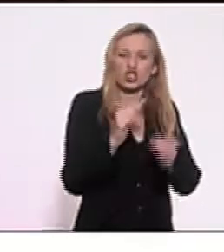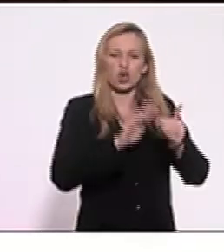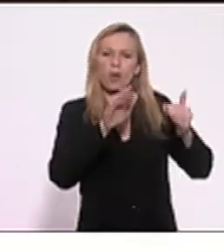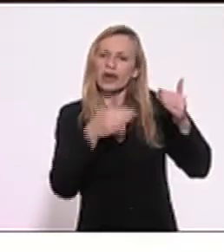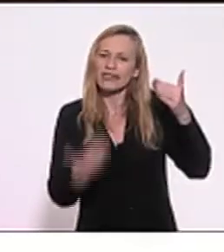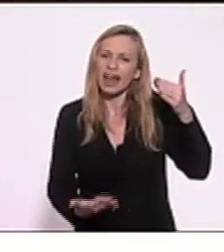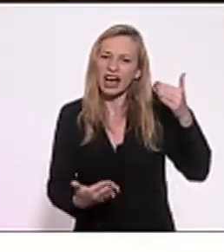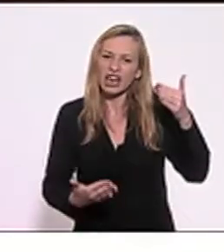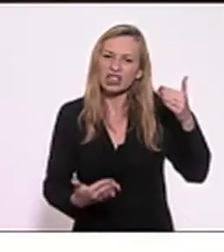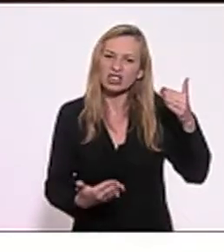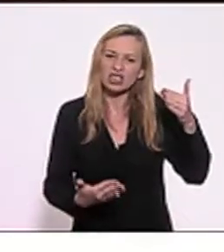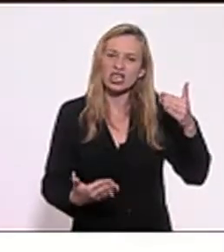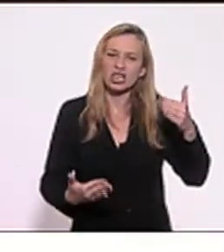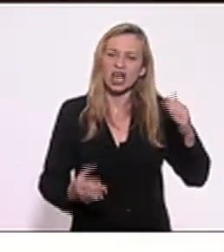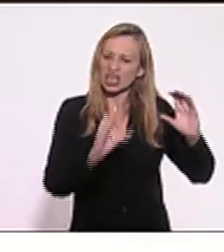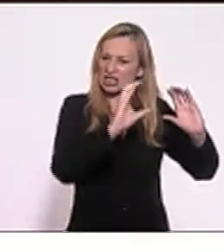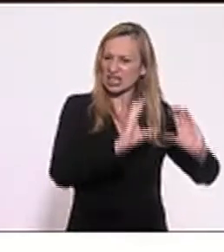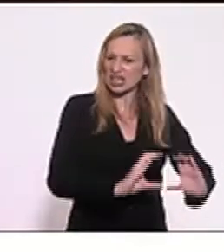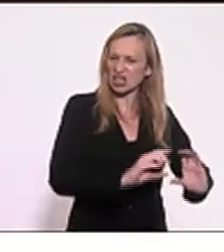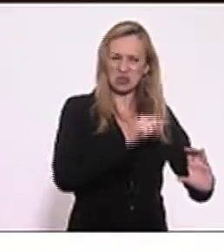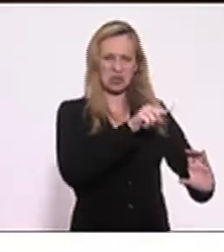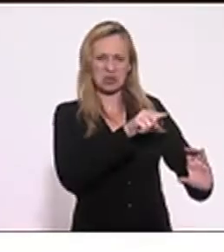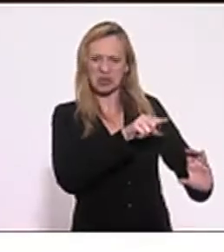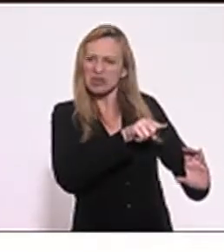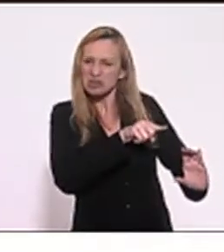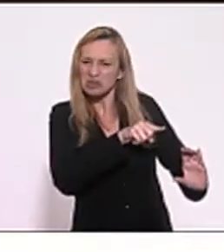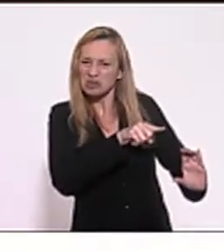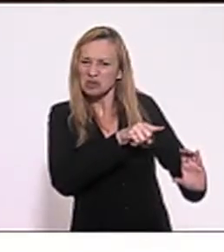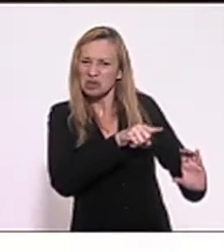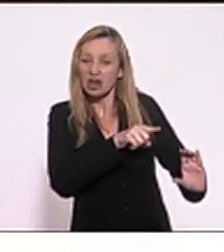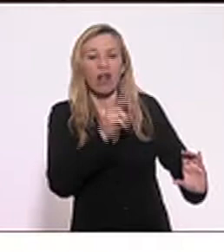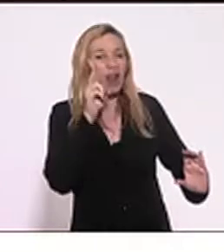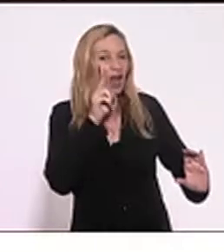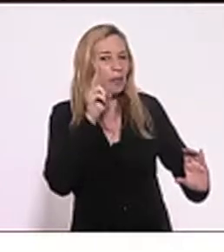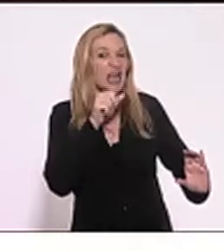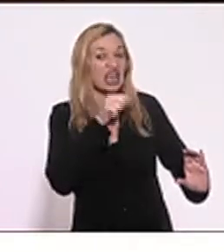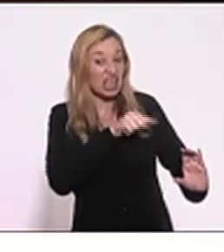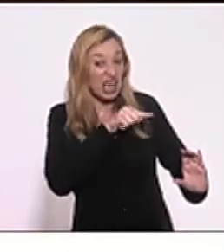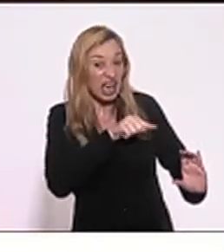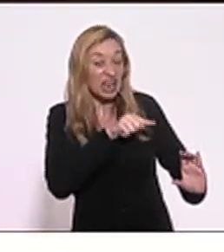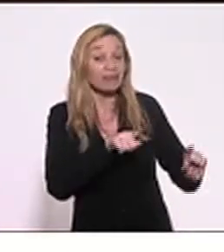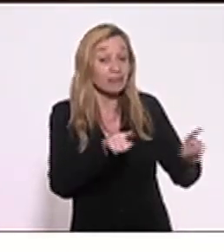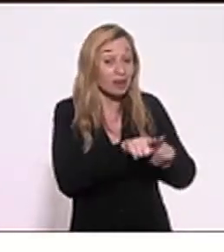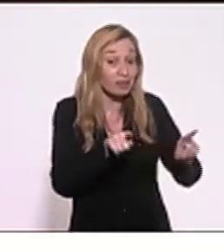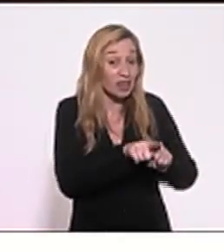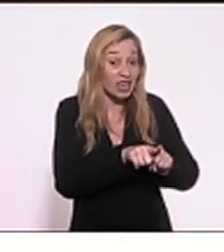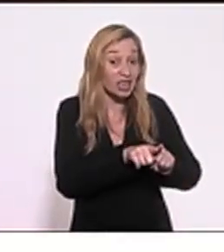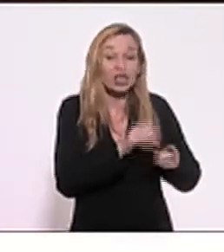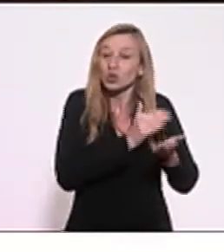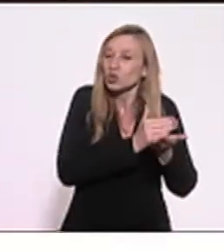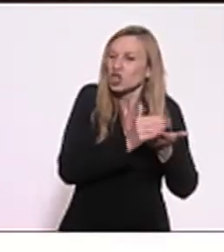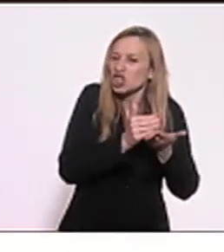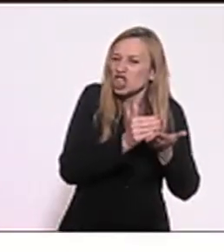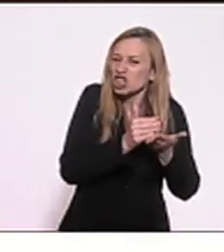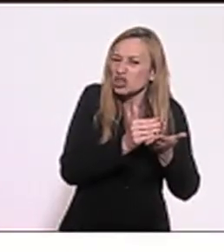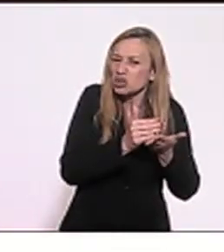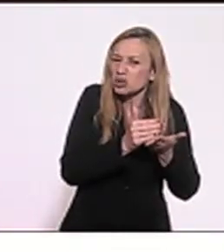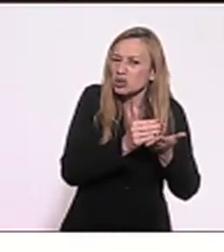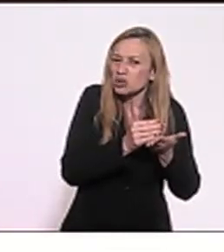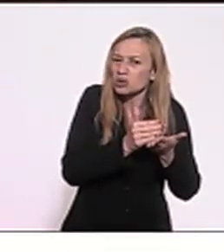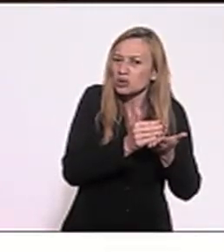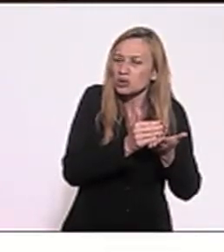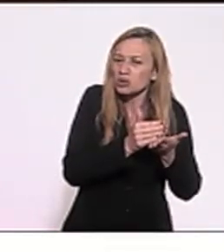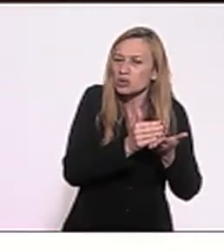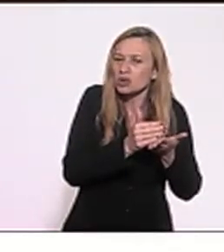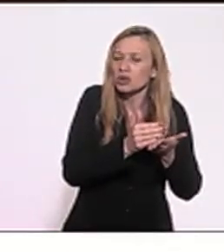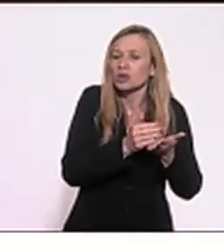homenagem a cidadãos como esse. Lembrar que esse mesmo cidadão tentou, no início do mandato do nosso